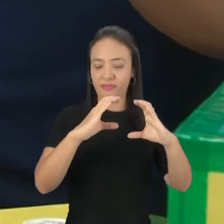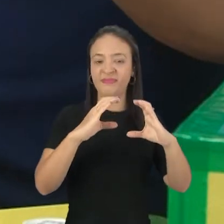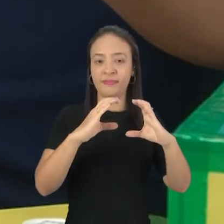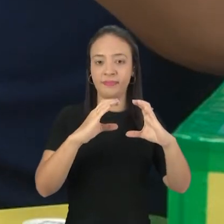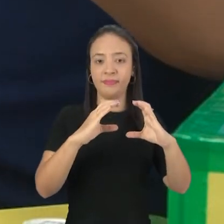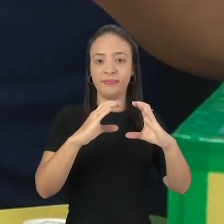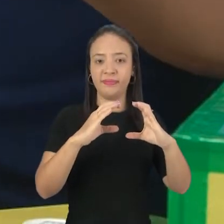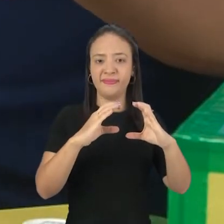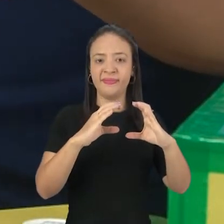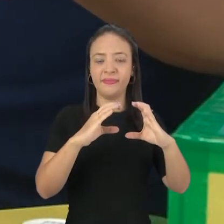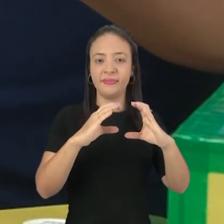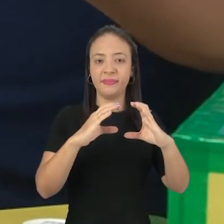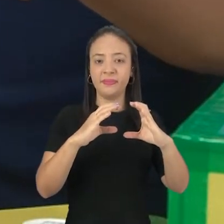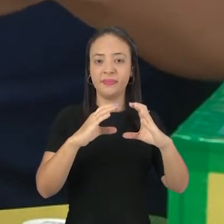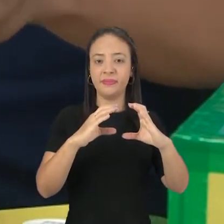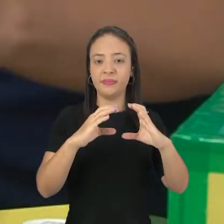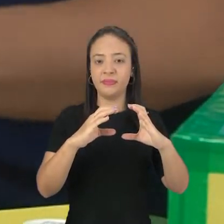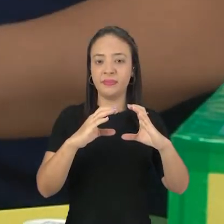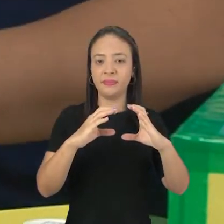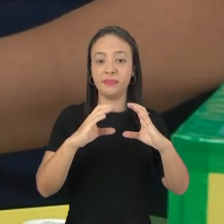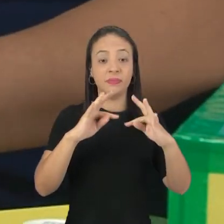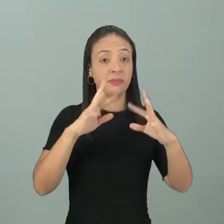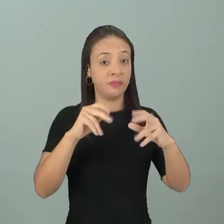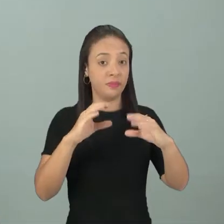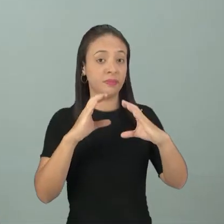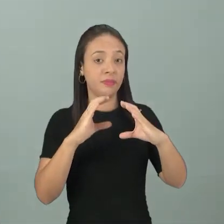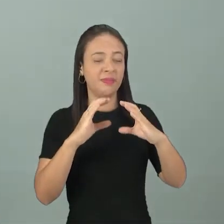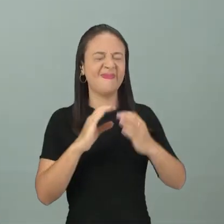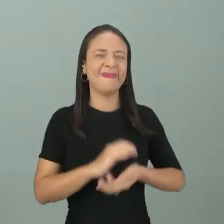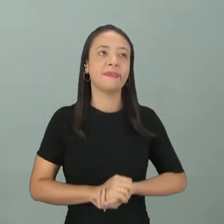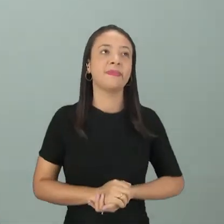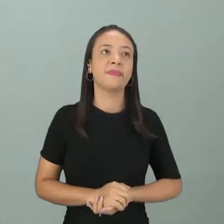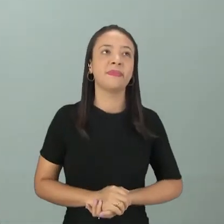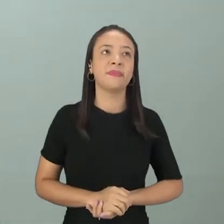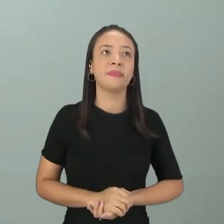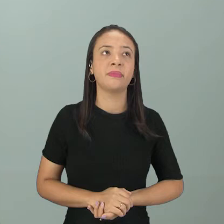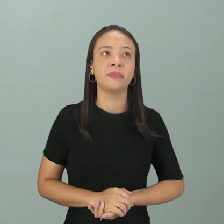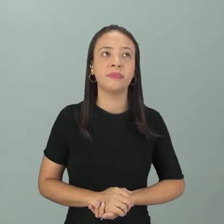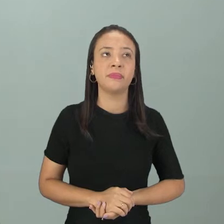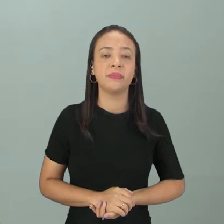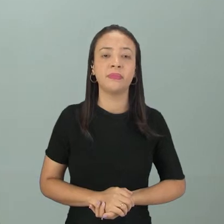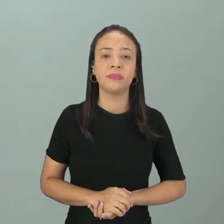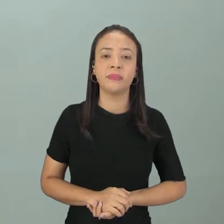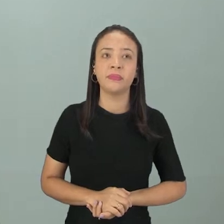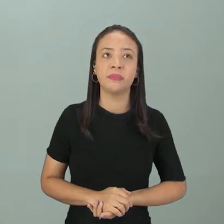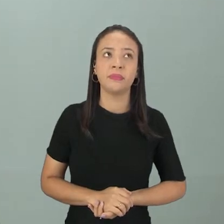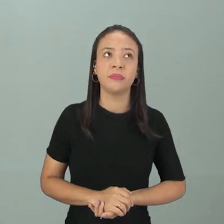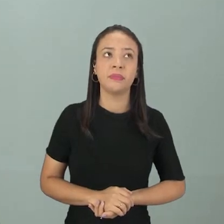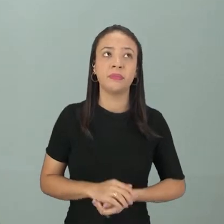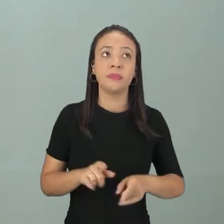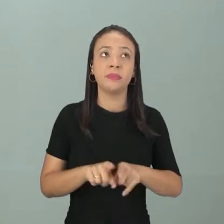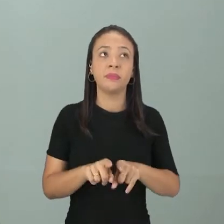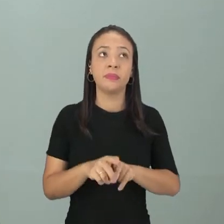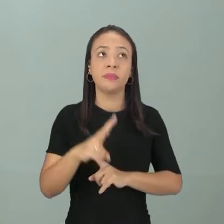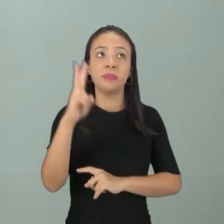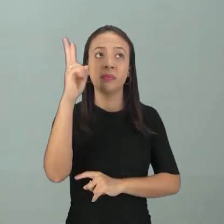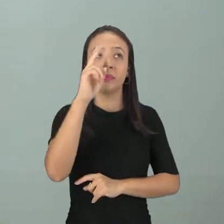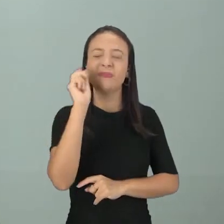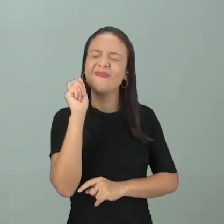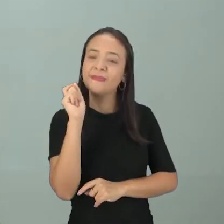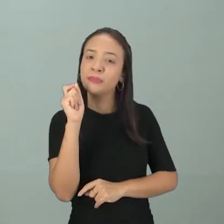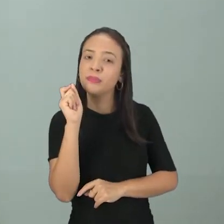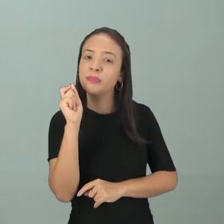certo? Diferentes texturas, mas todas sendo bolas. Vamos lá. E que nos remete